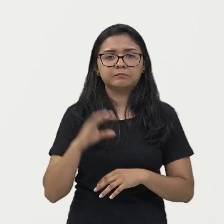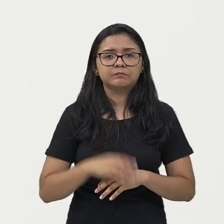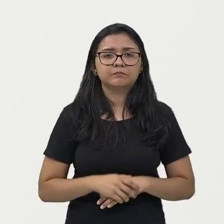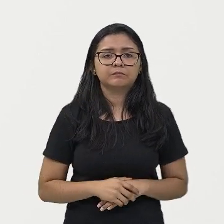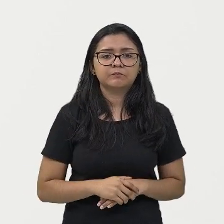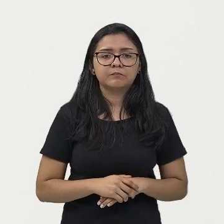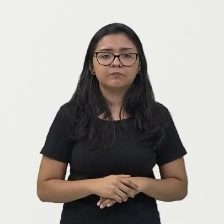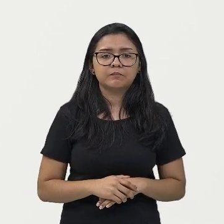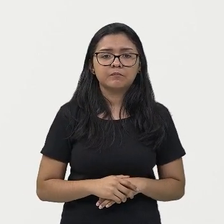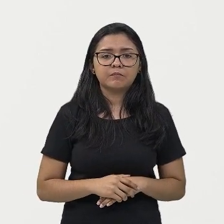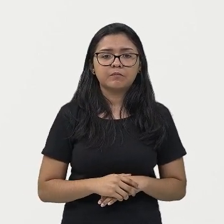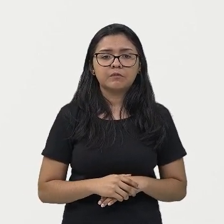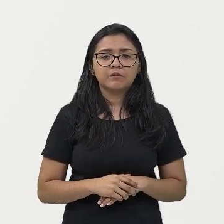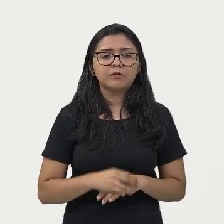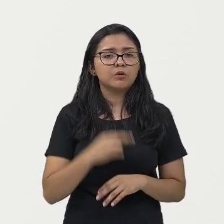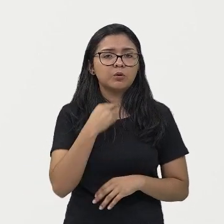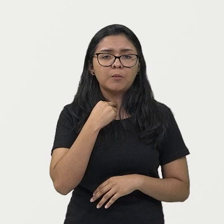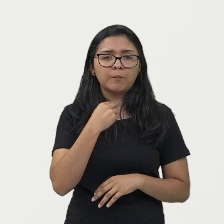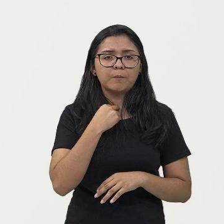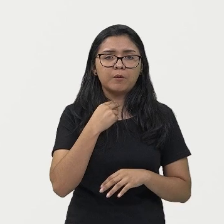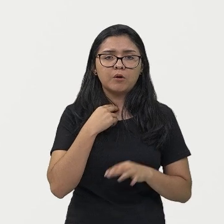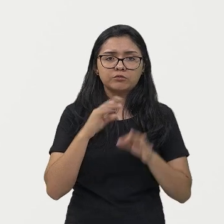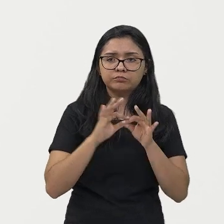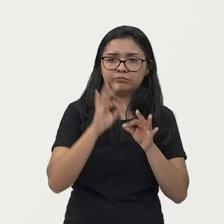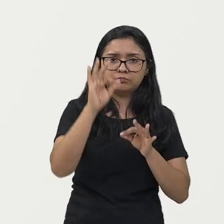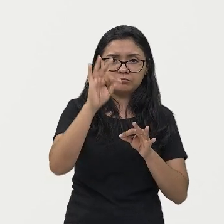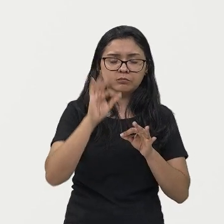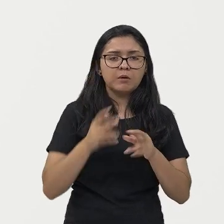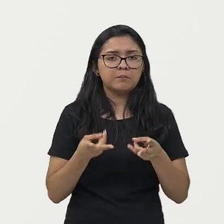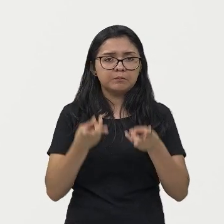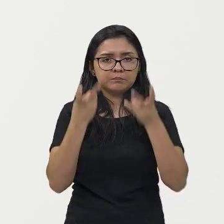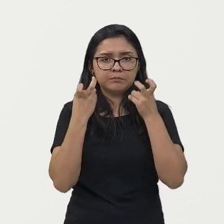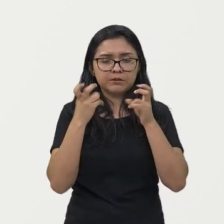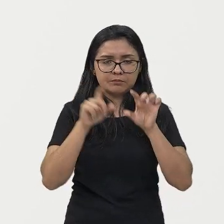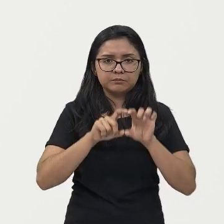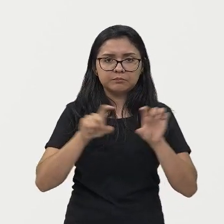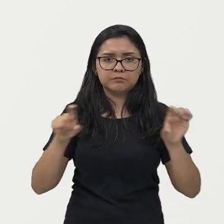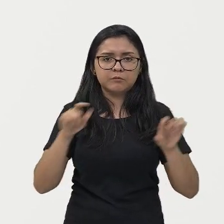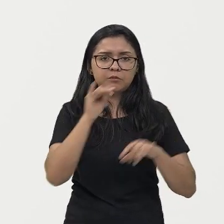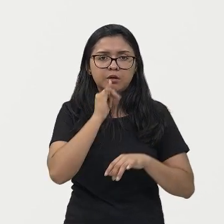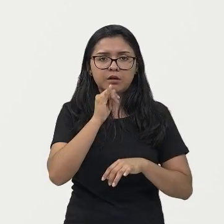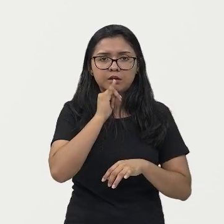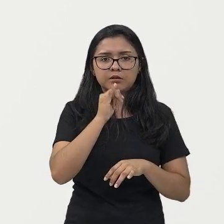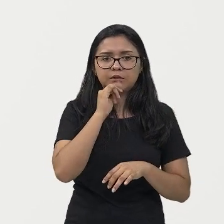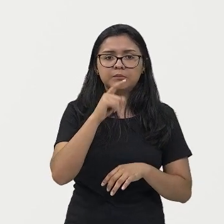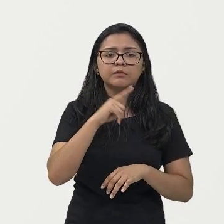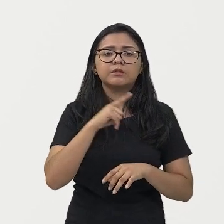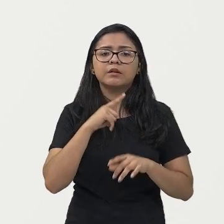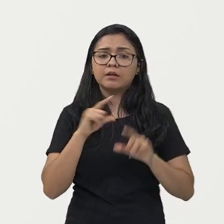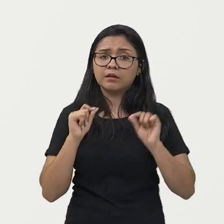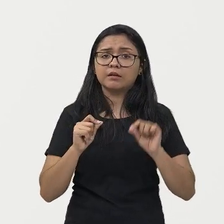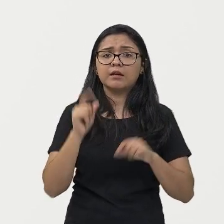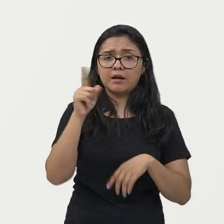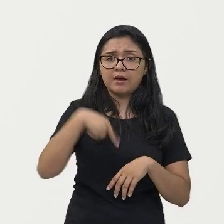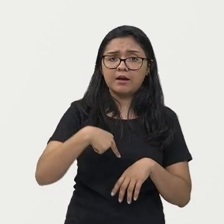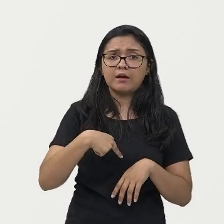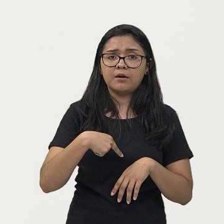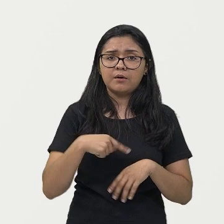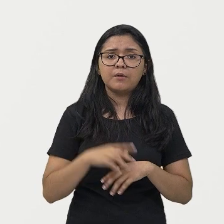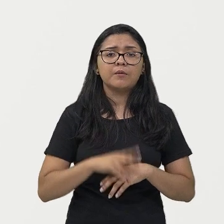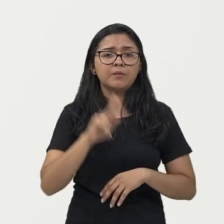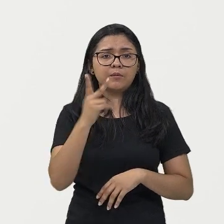Não pode estar fora, viu, gente? Observem aqui, ó, que eu tenho aqui um heteroátomo e